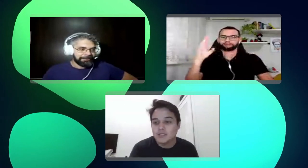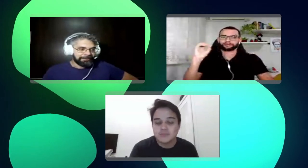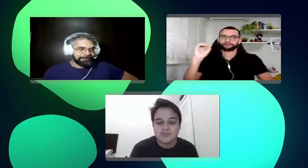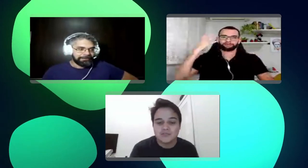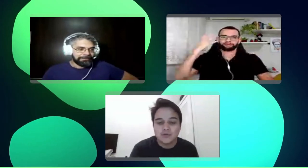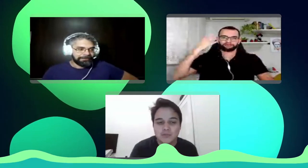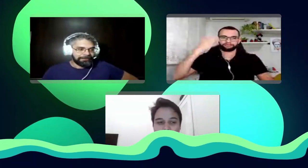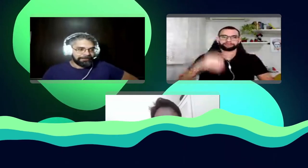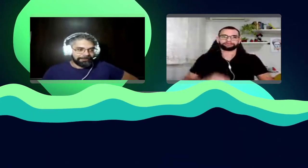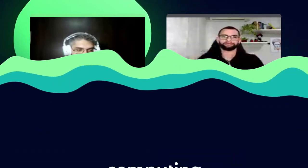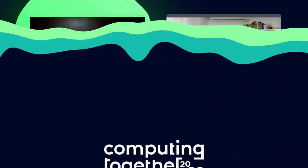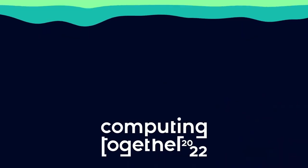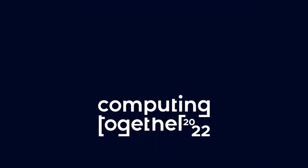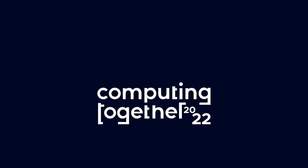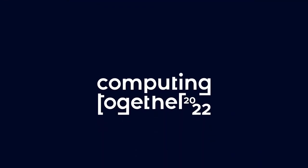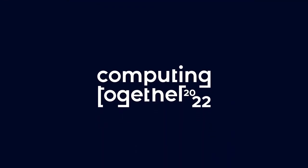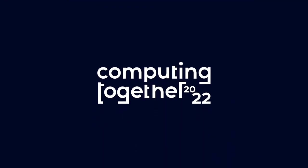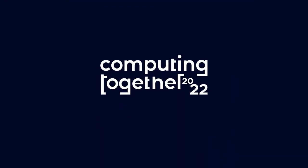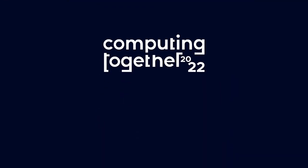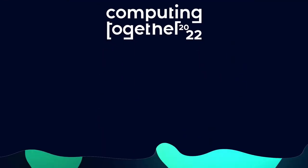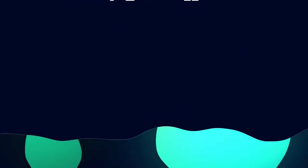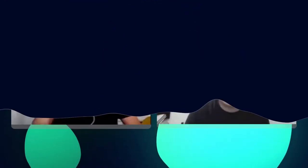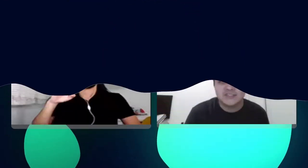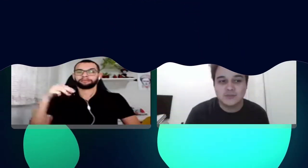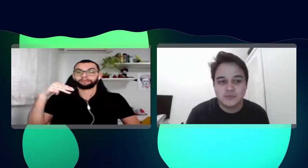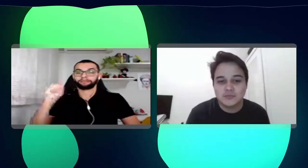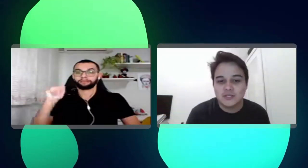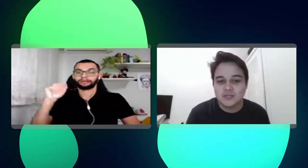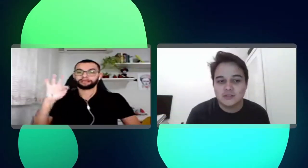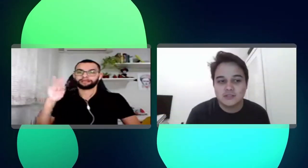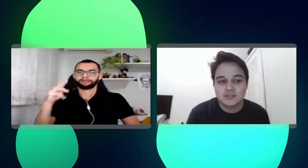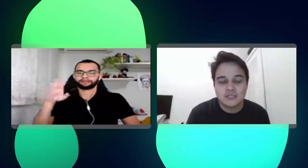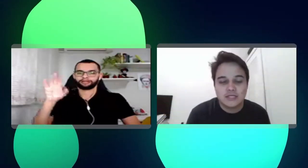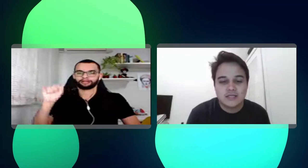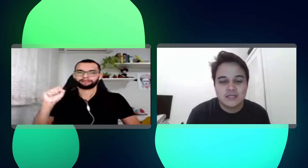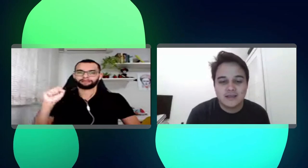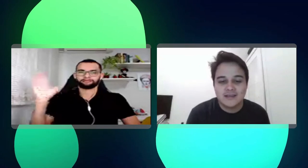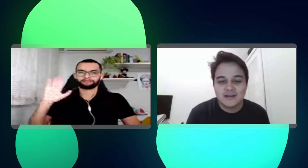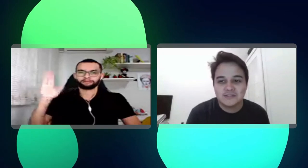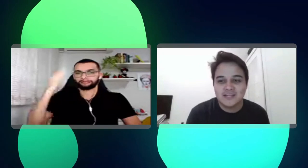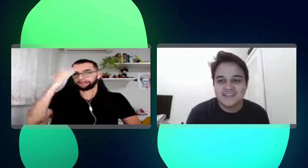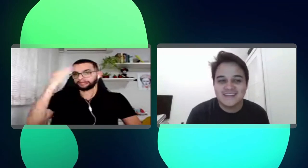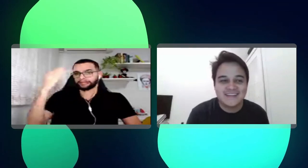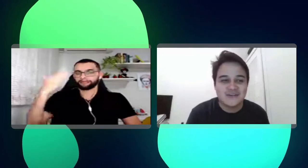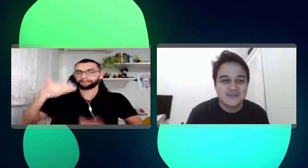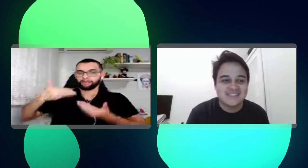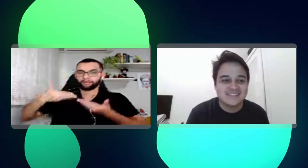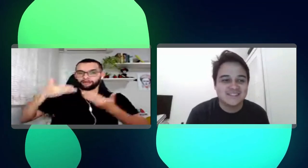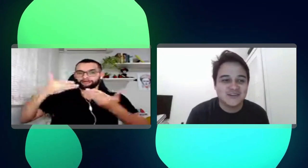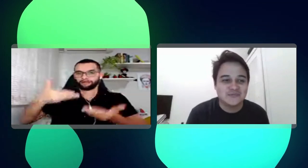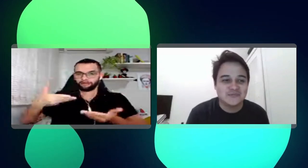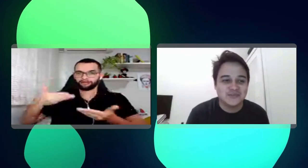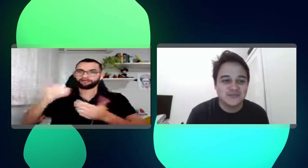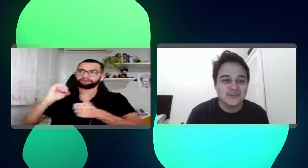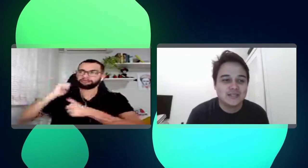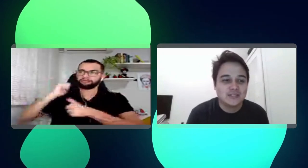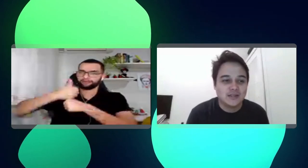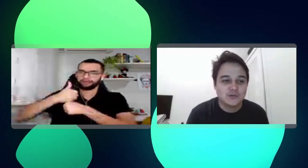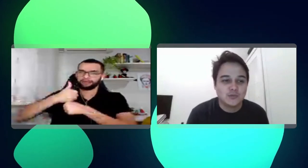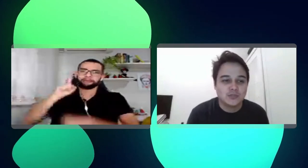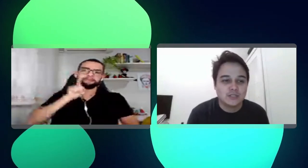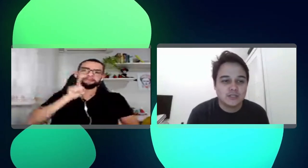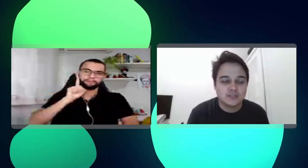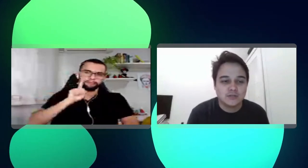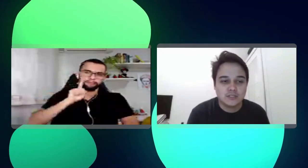Boa tarde, pessoal. Primeiro, eu queria agradecer o convite de vocês em nome da Americanas. Acho que a ideia é realmente a gente deixar o Pedro